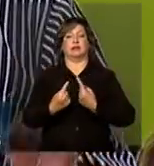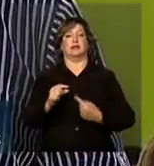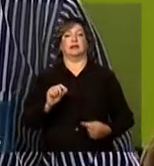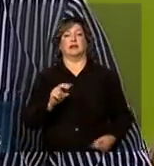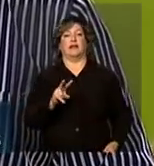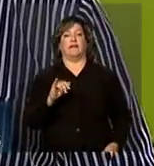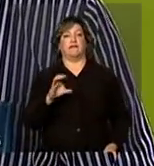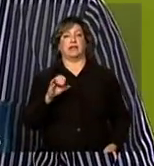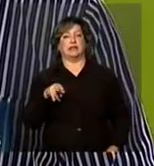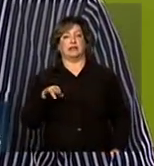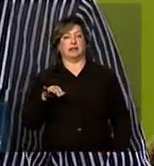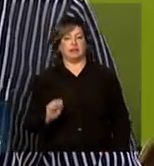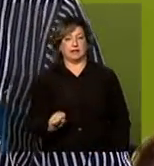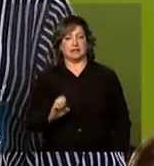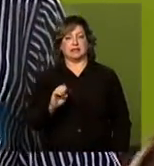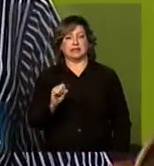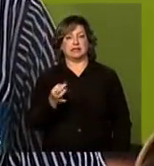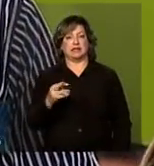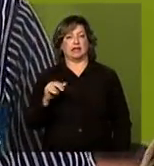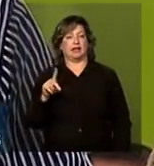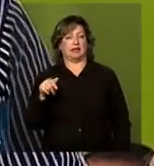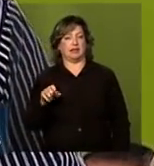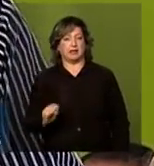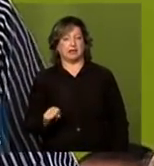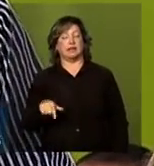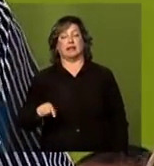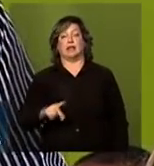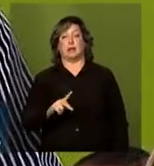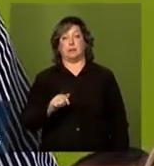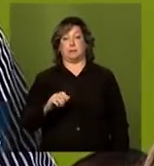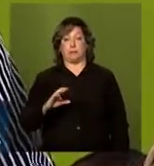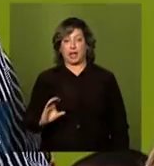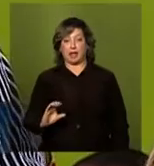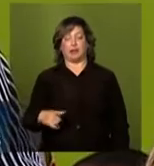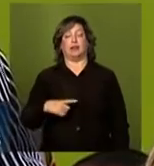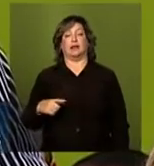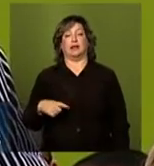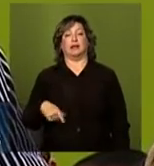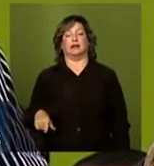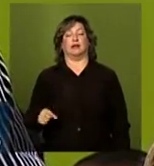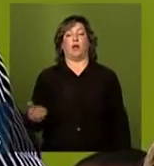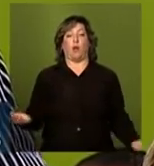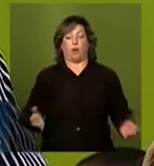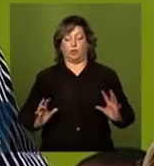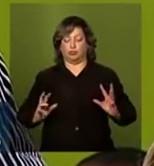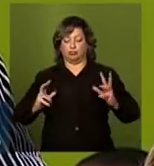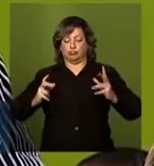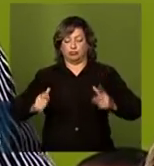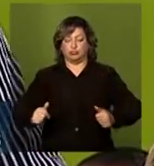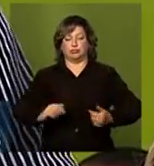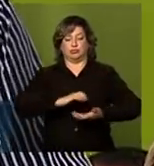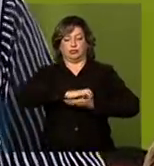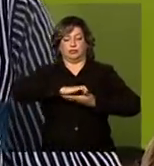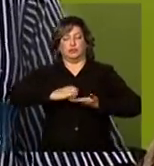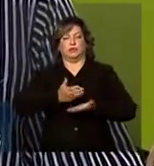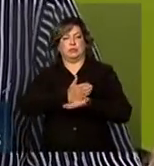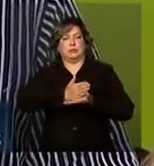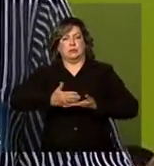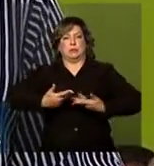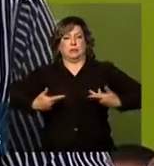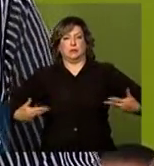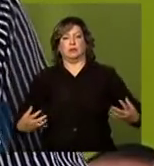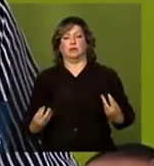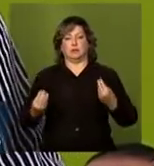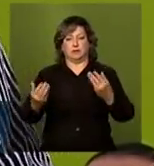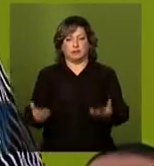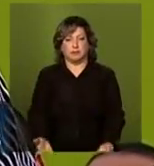pac equipamentos no qual integram estas máquinas que hoje aqui estamos entregando prefit tem